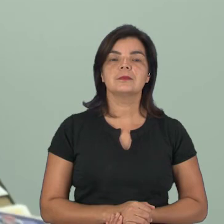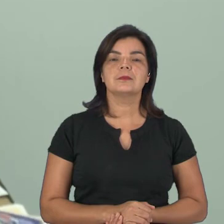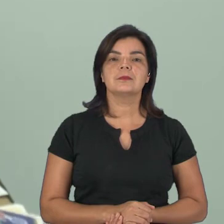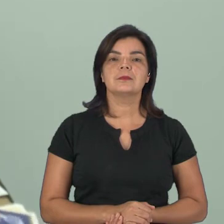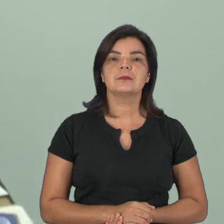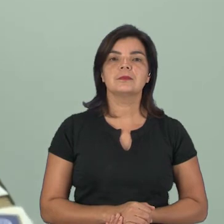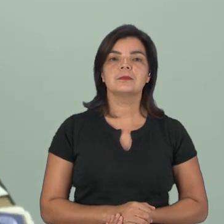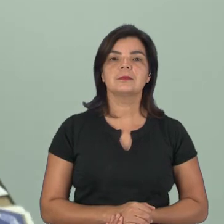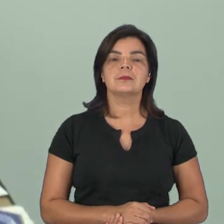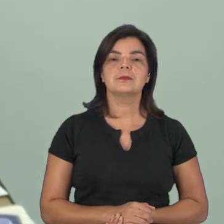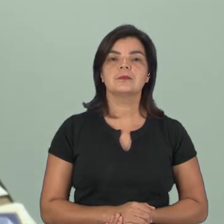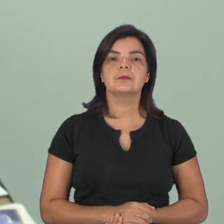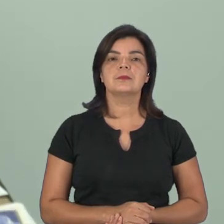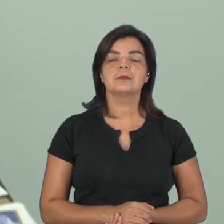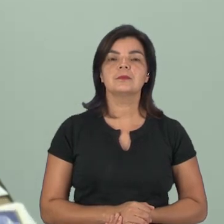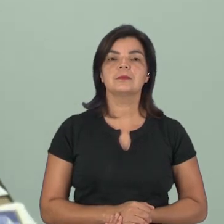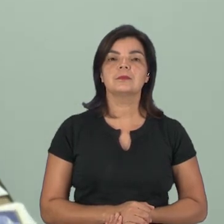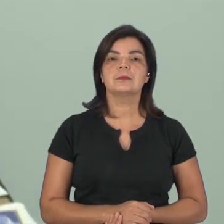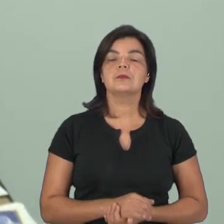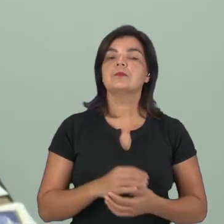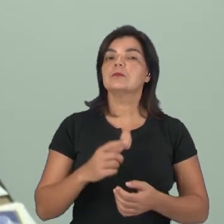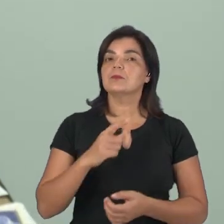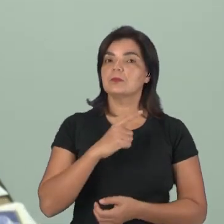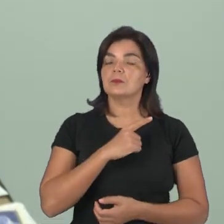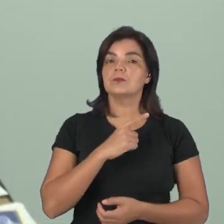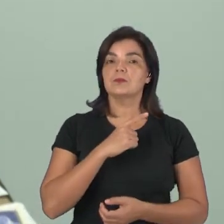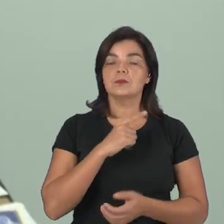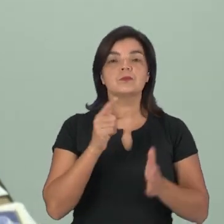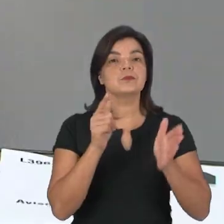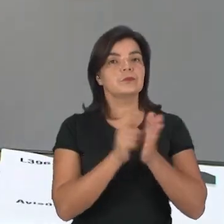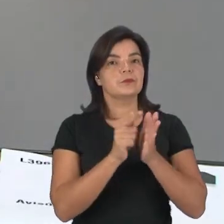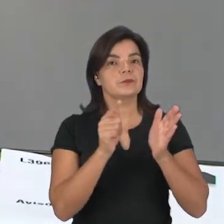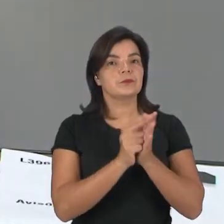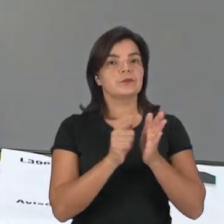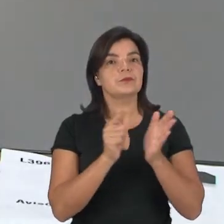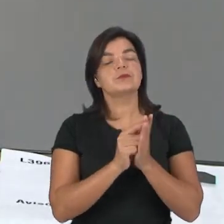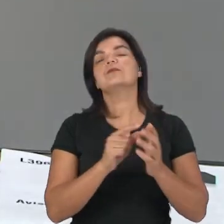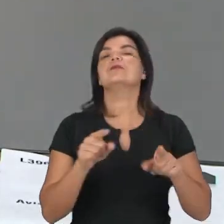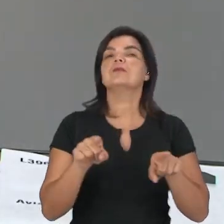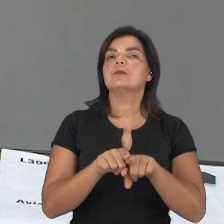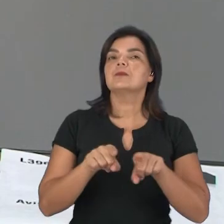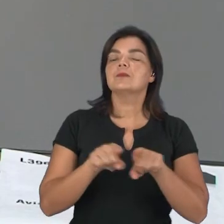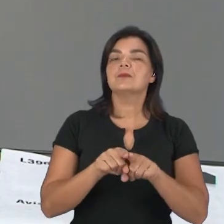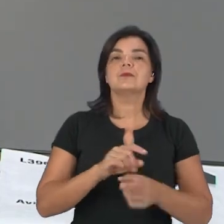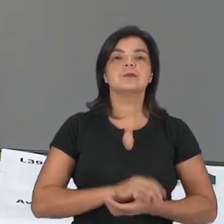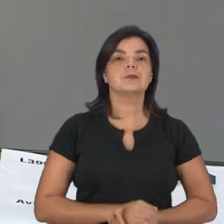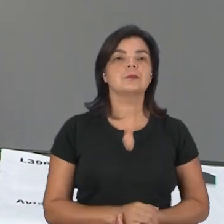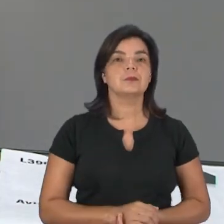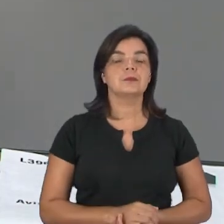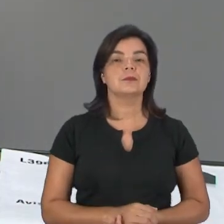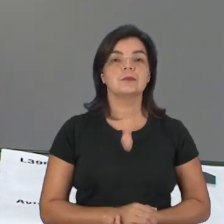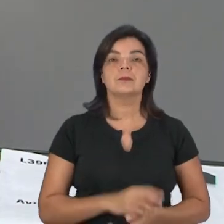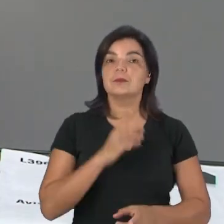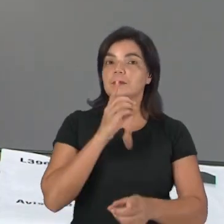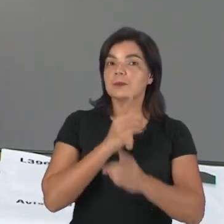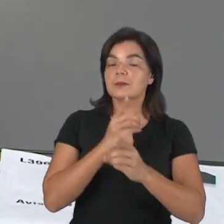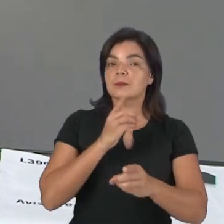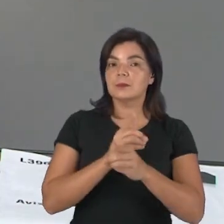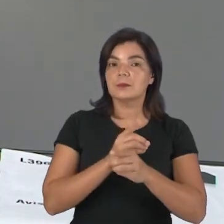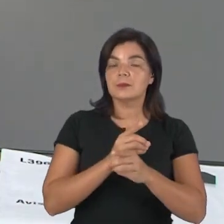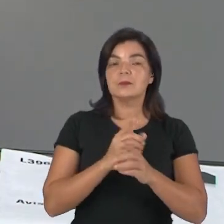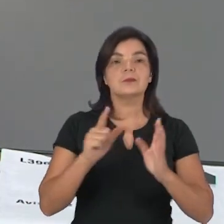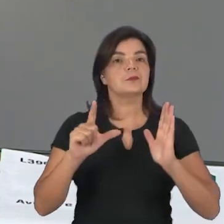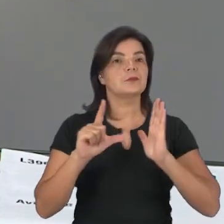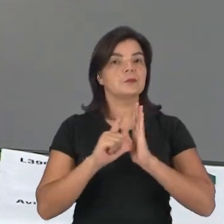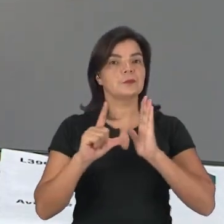nós temos aqui um folhetinho também olha que nós encontramos em